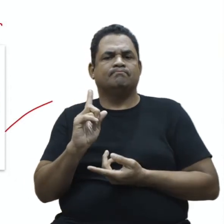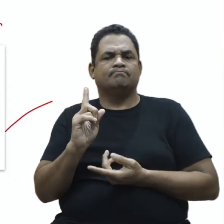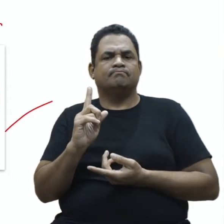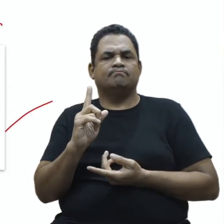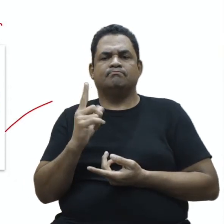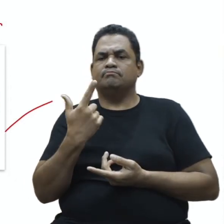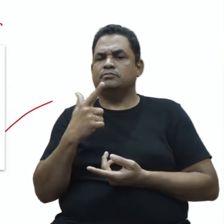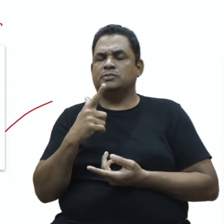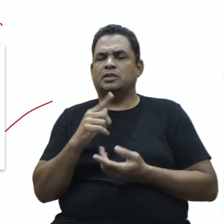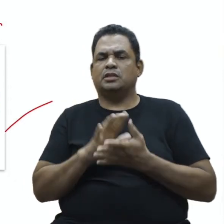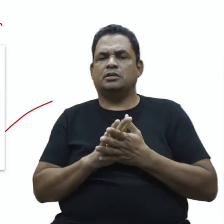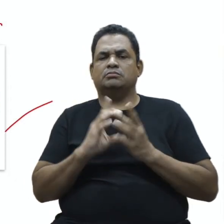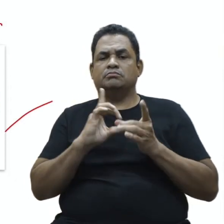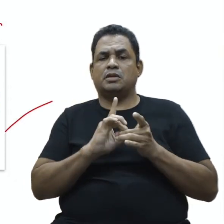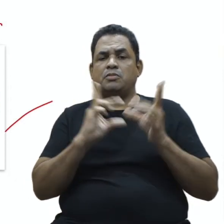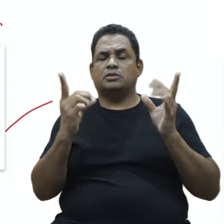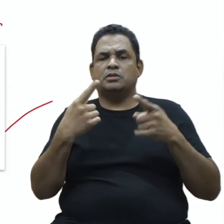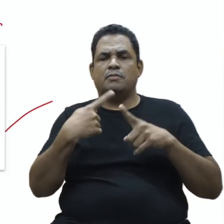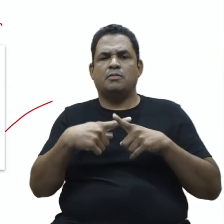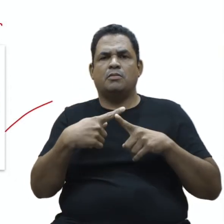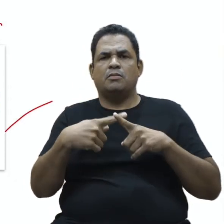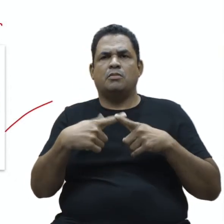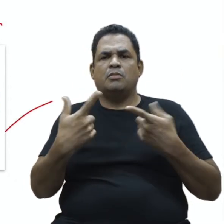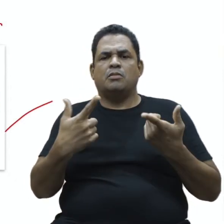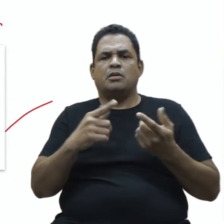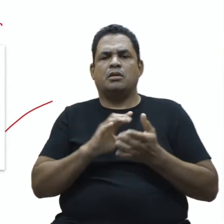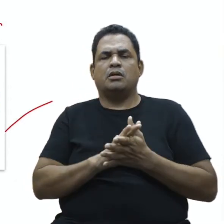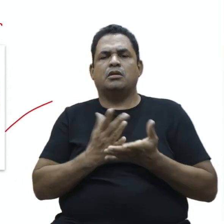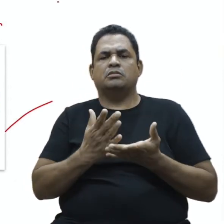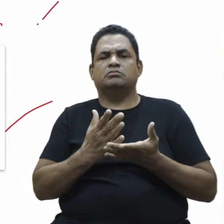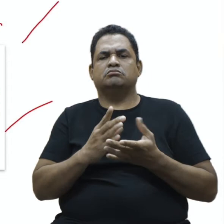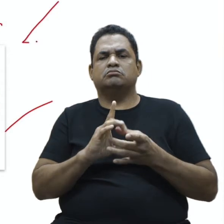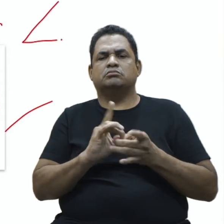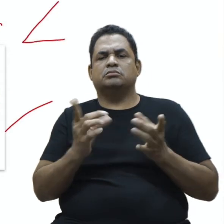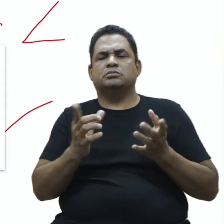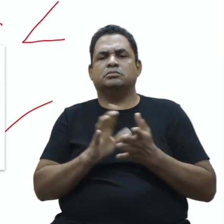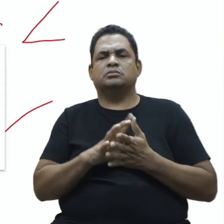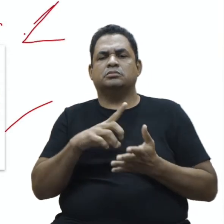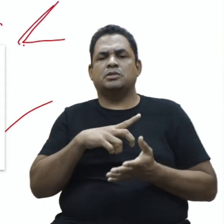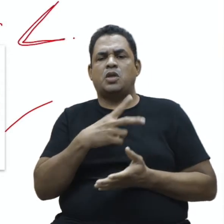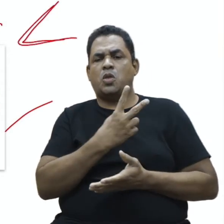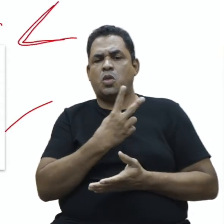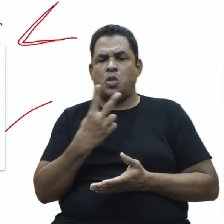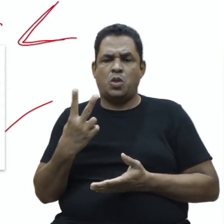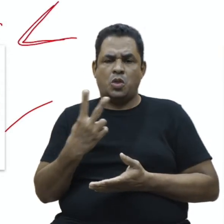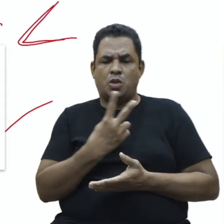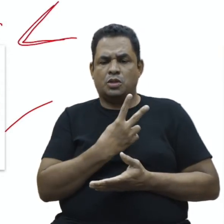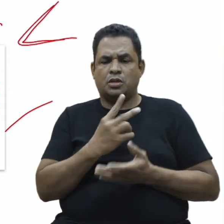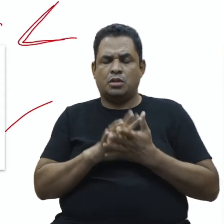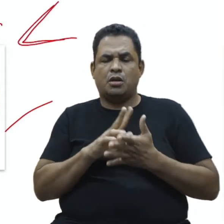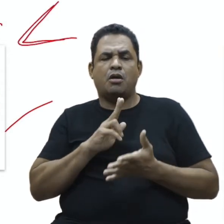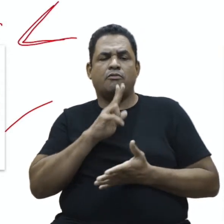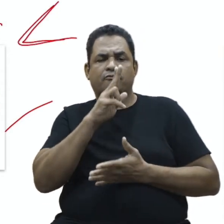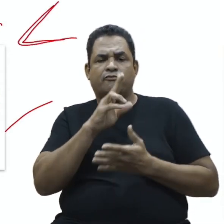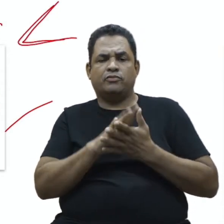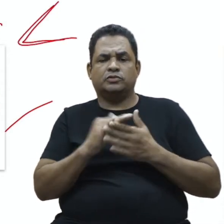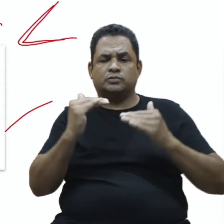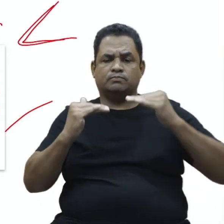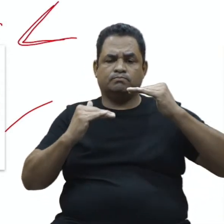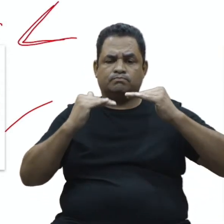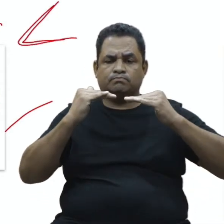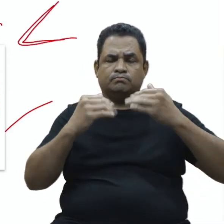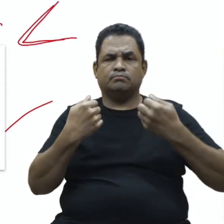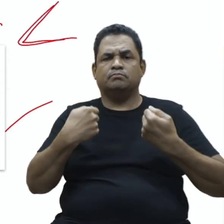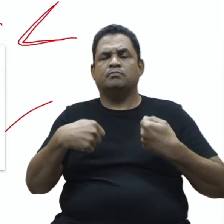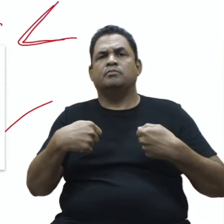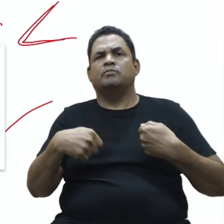democracia. Porque a democracia só existe quando existe as forças equivalentes. Elas têm que